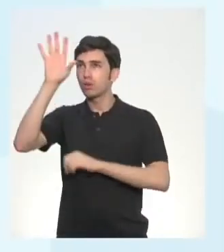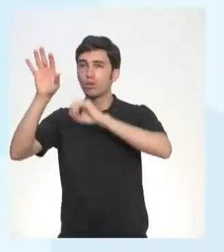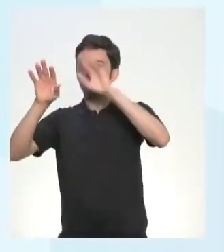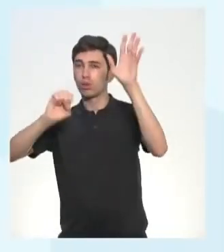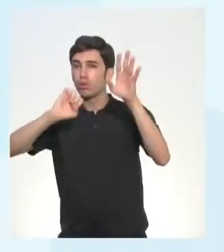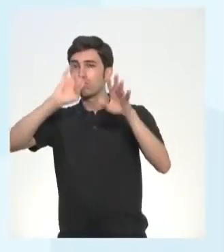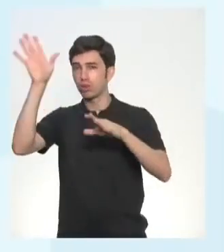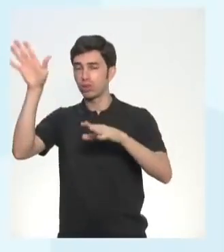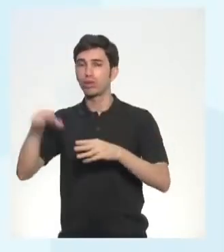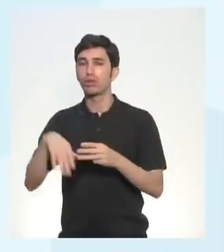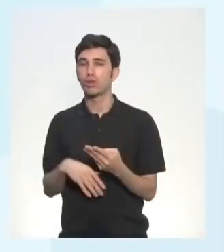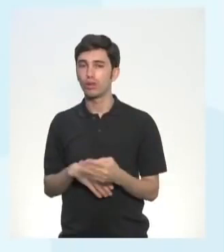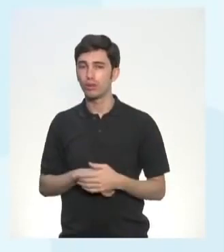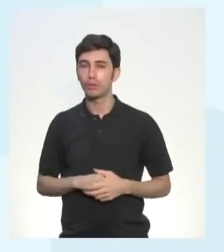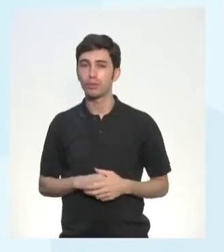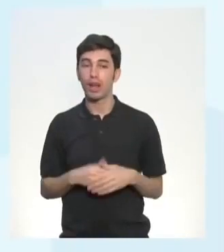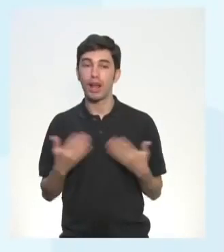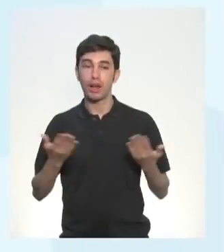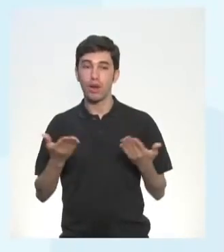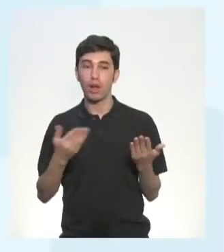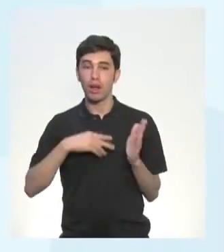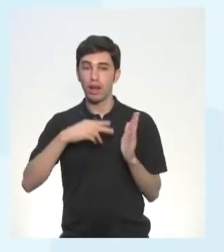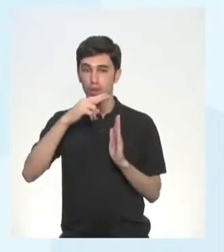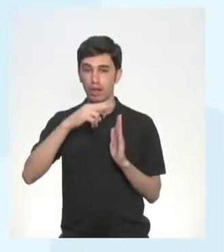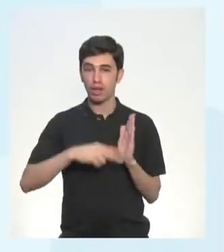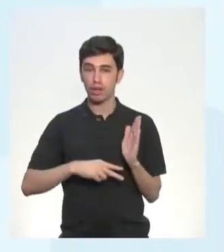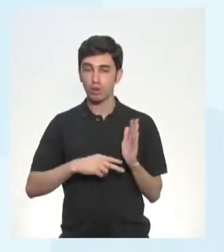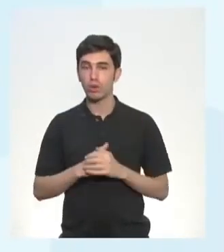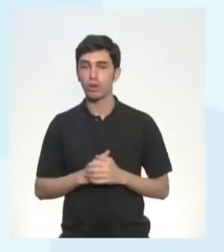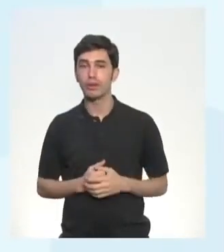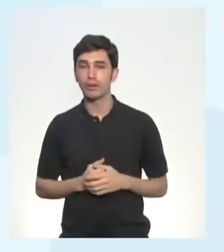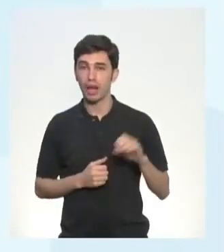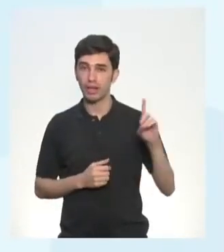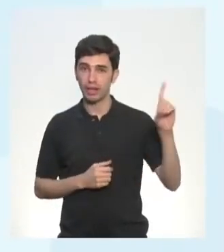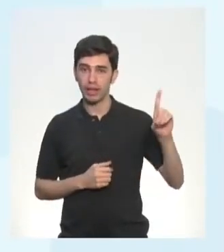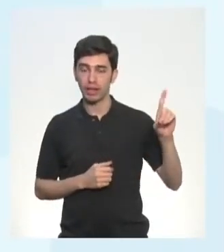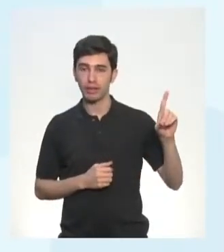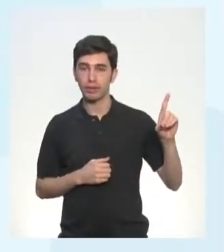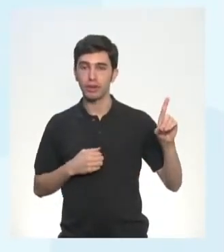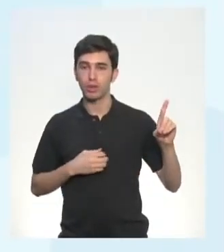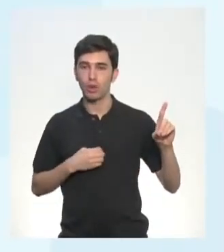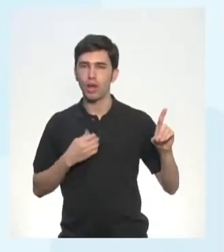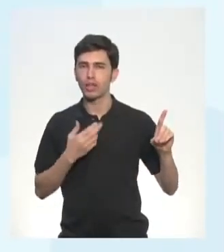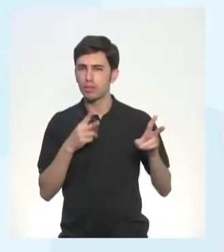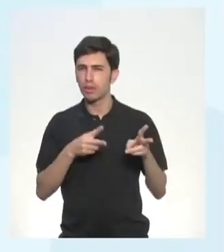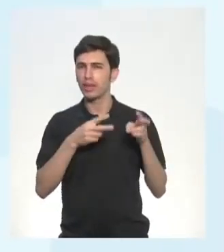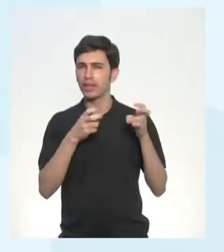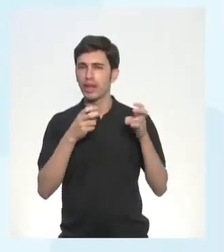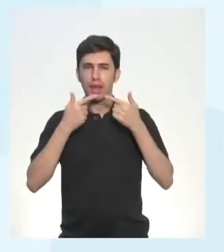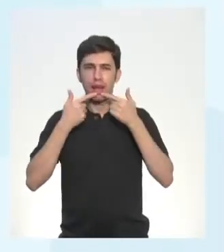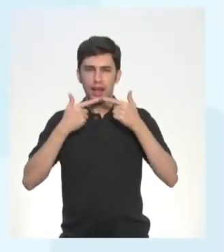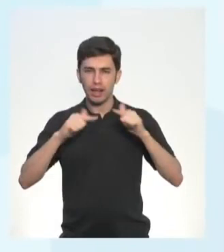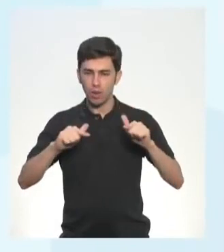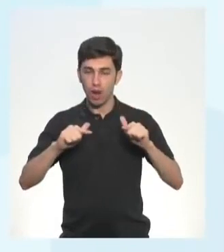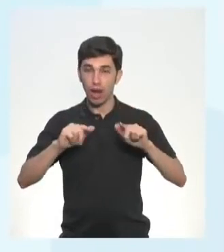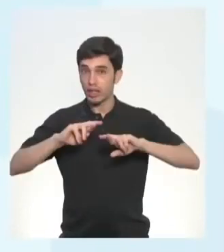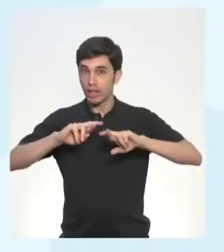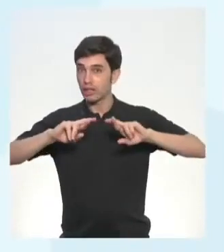Fabiana. Tá? Agora, pela leitura, em qual delas a gente percebe a mudança de linguagem, porque o